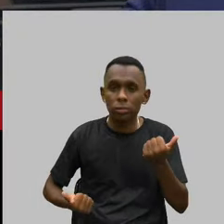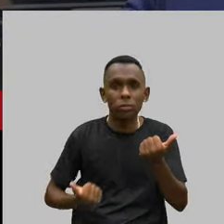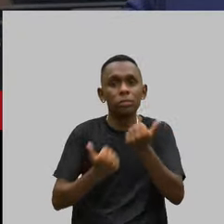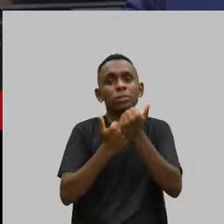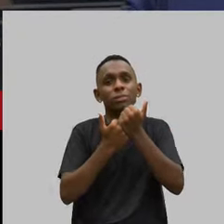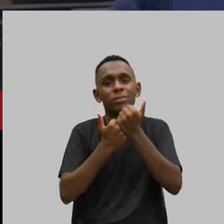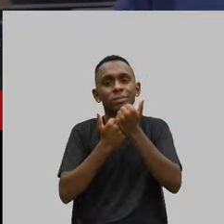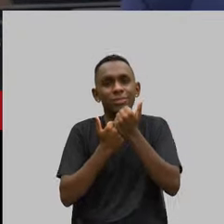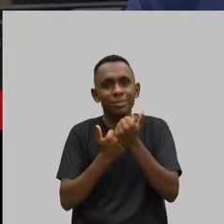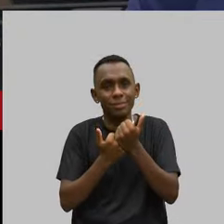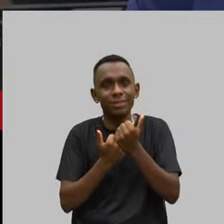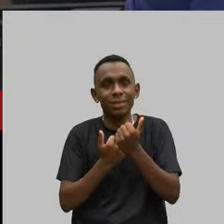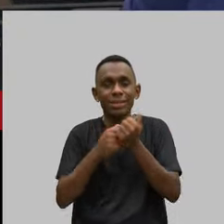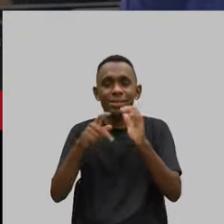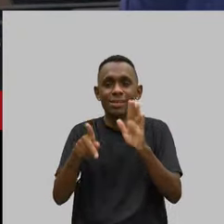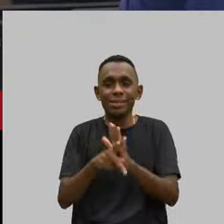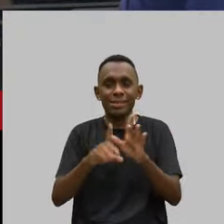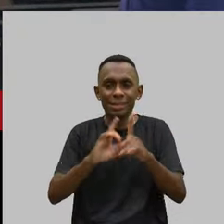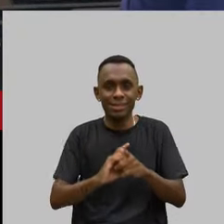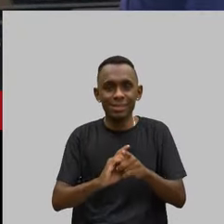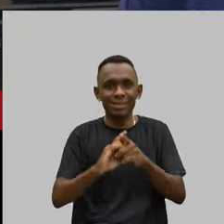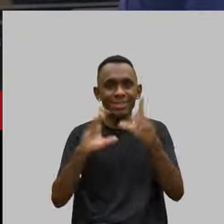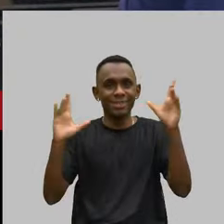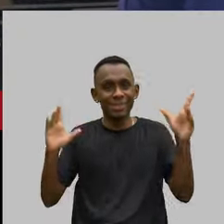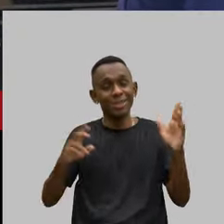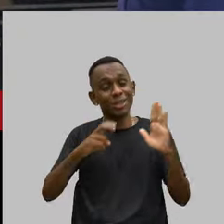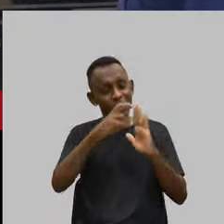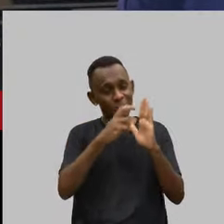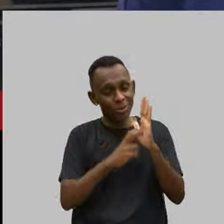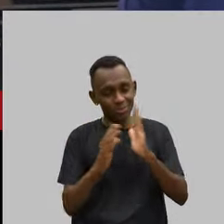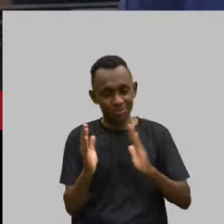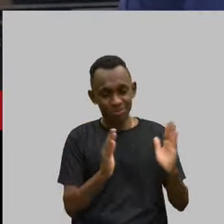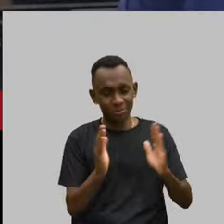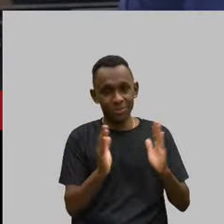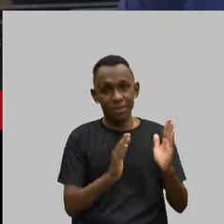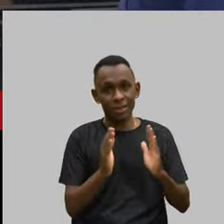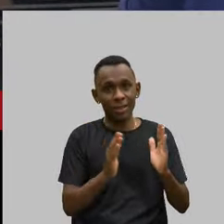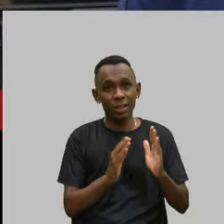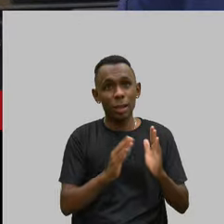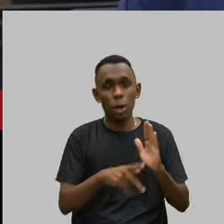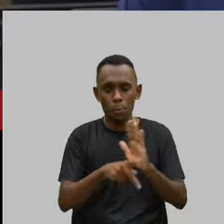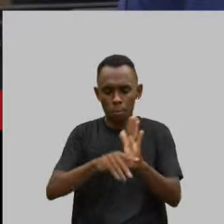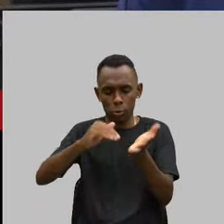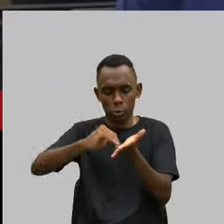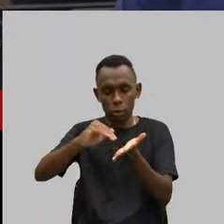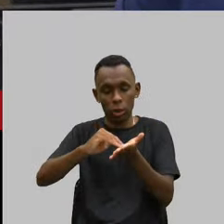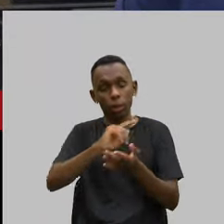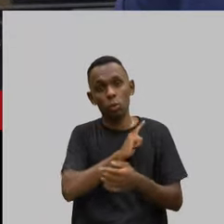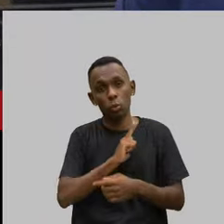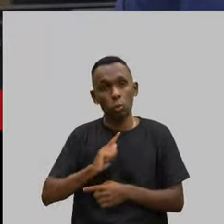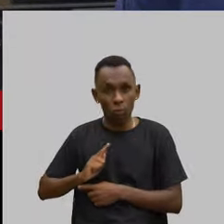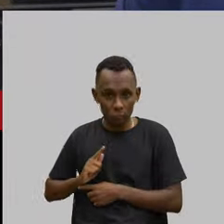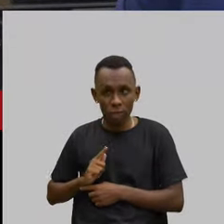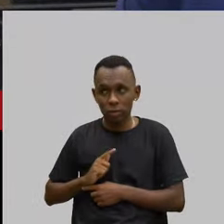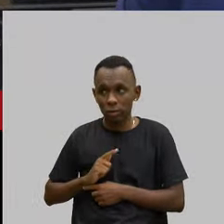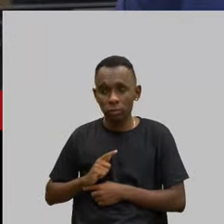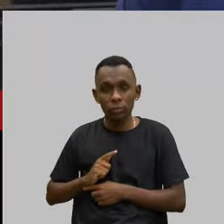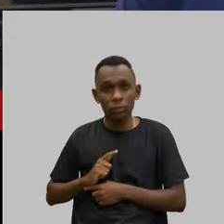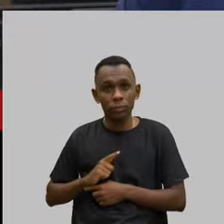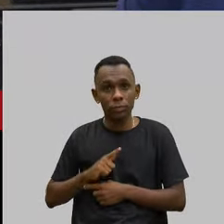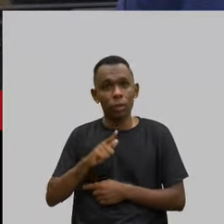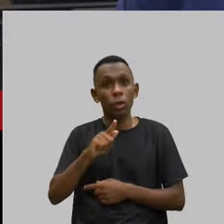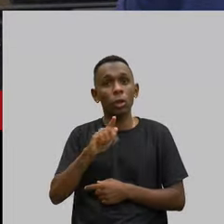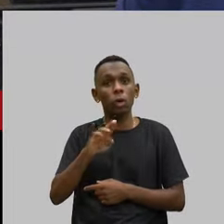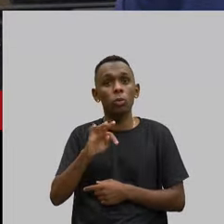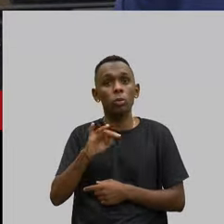o a democracia período da manhã para me provocar o secretário de governo Eh Gustavo Valadares